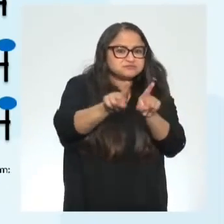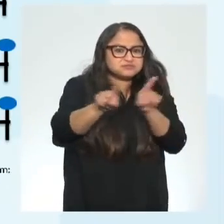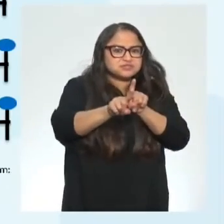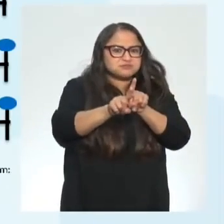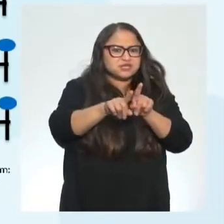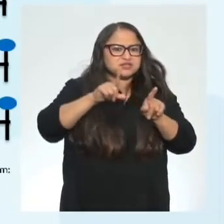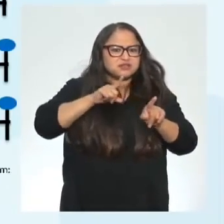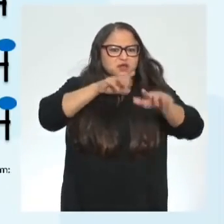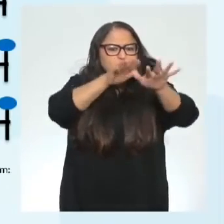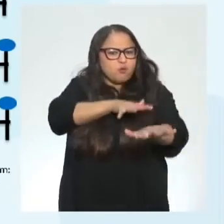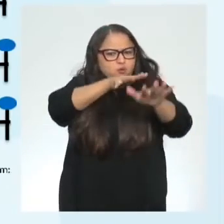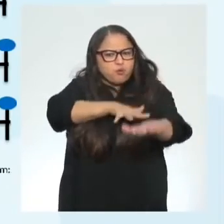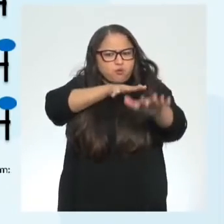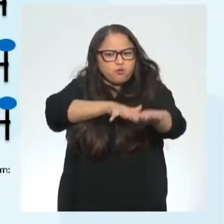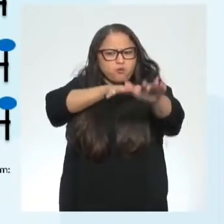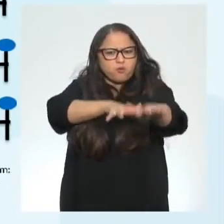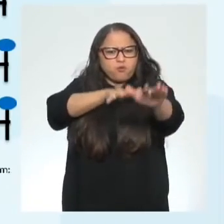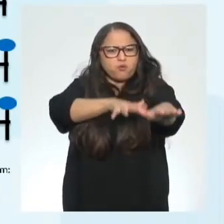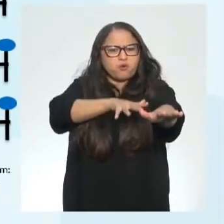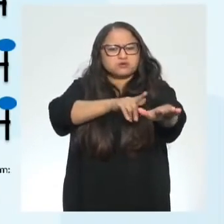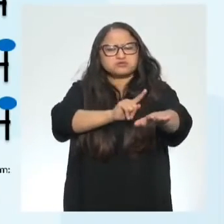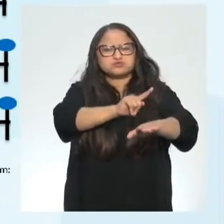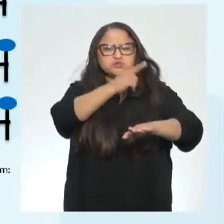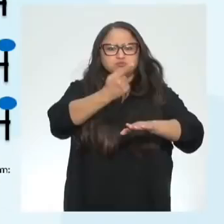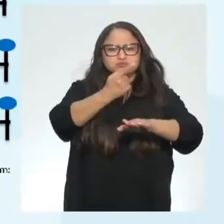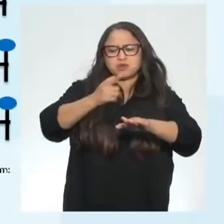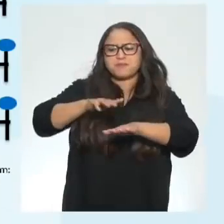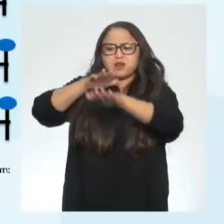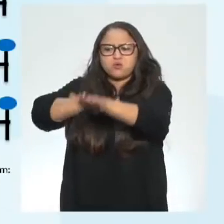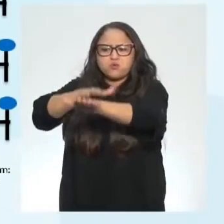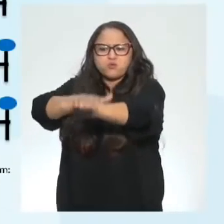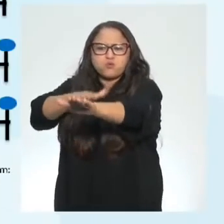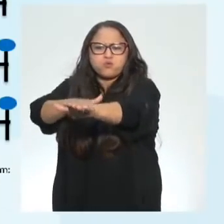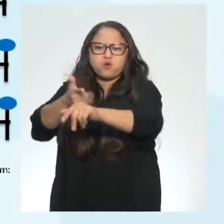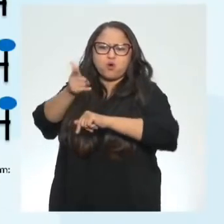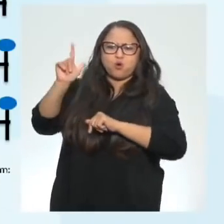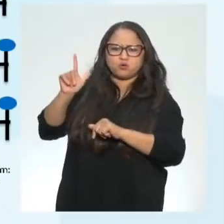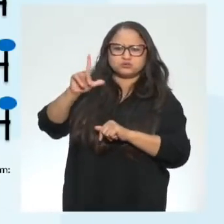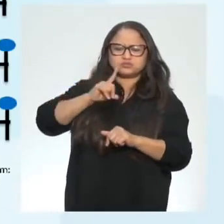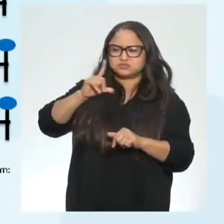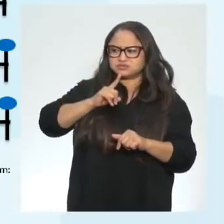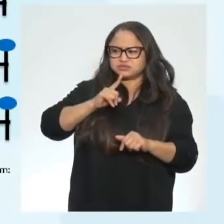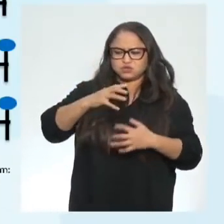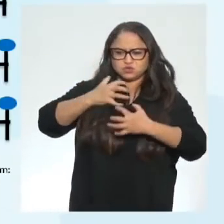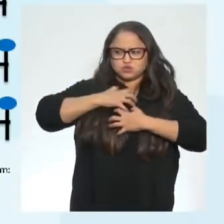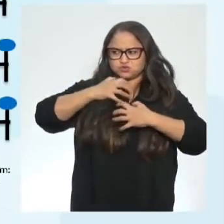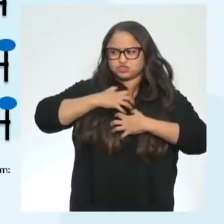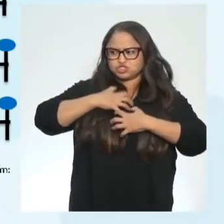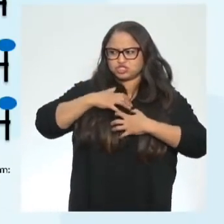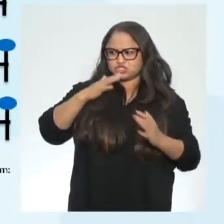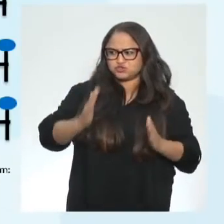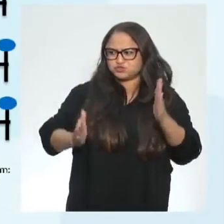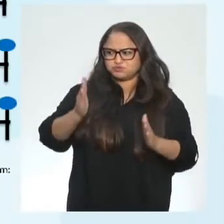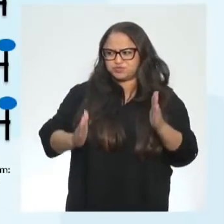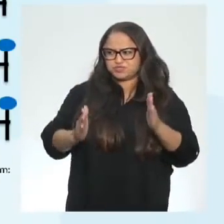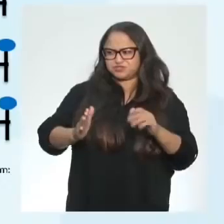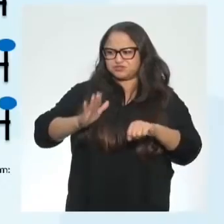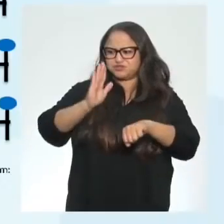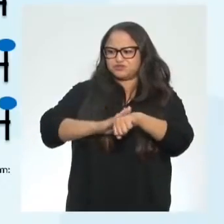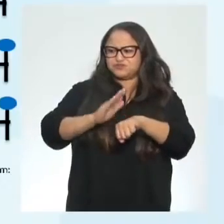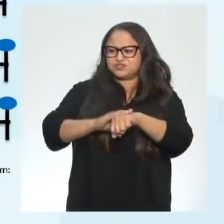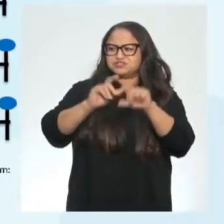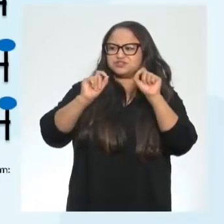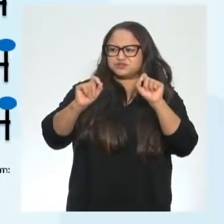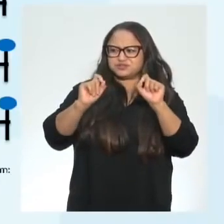dos soldados de uma trincheira para outra, que dentro das condições daquela época, faziam com que o